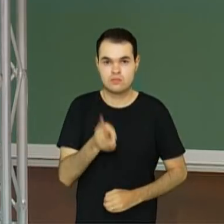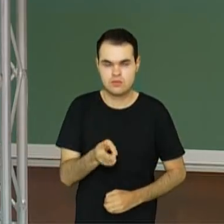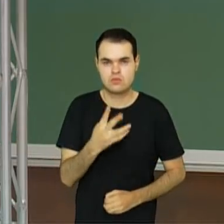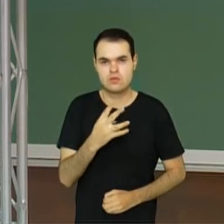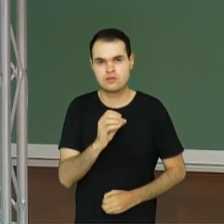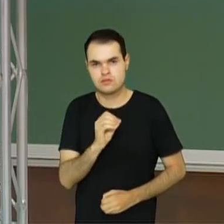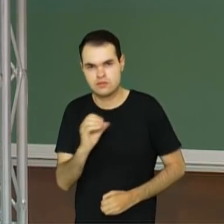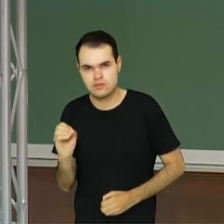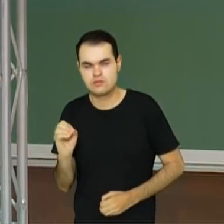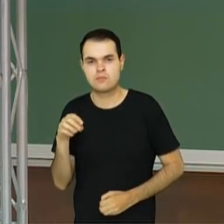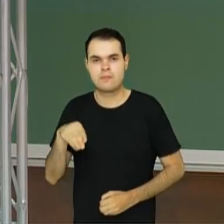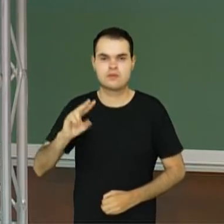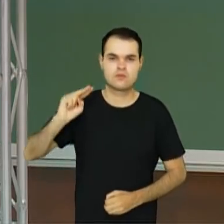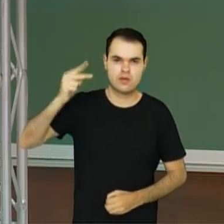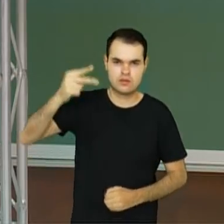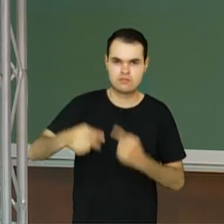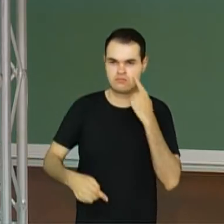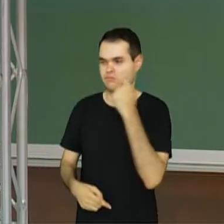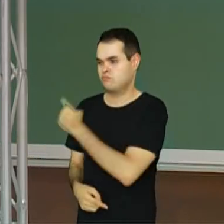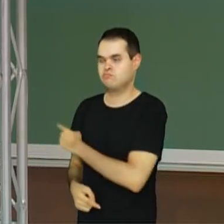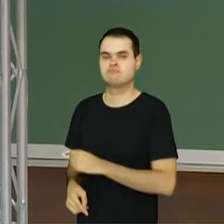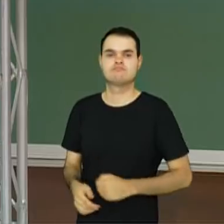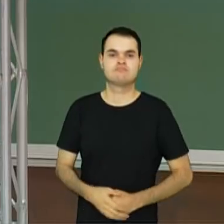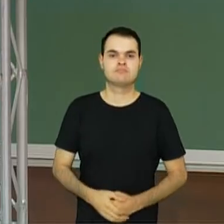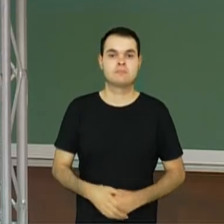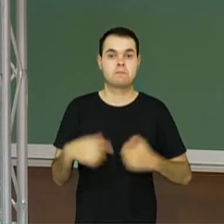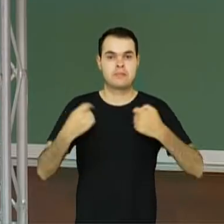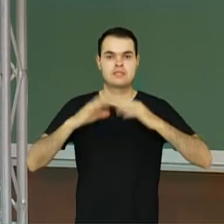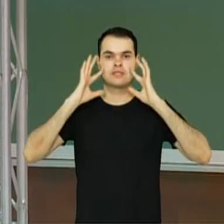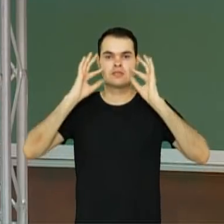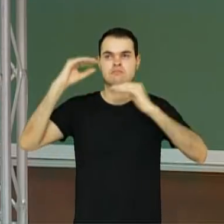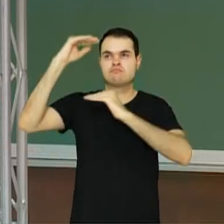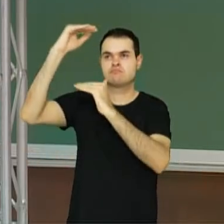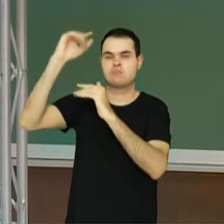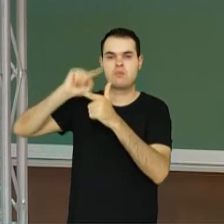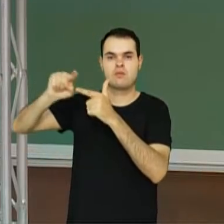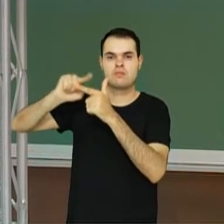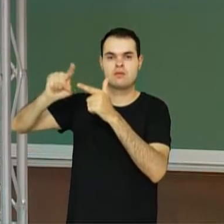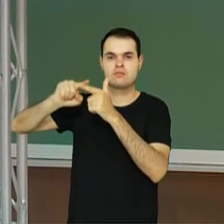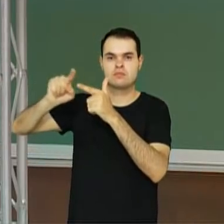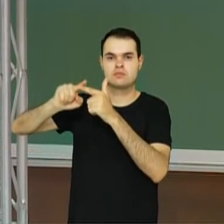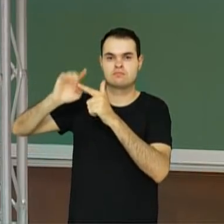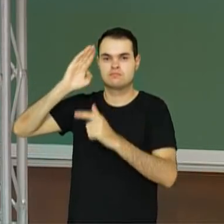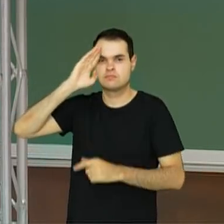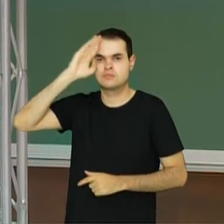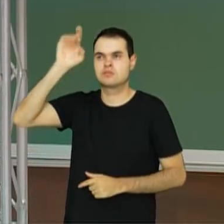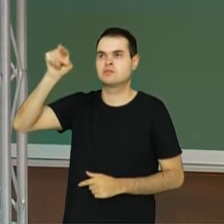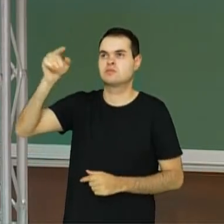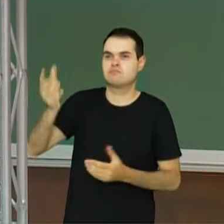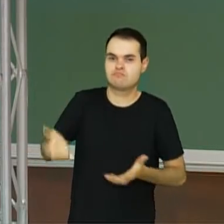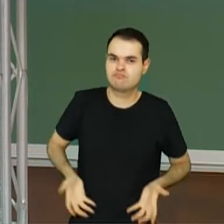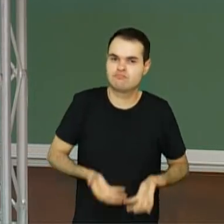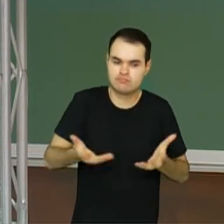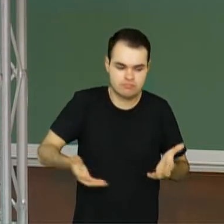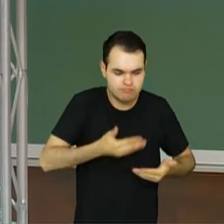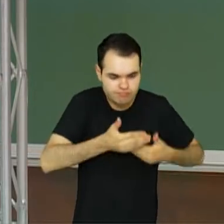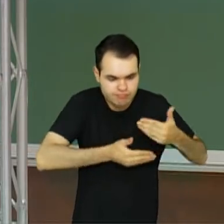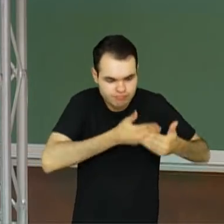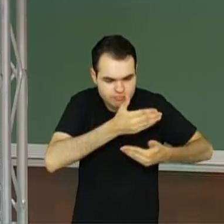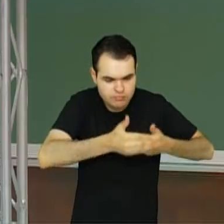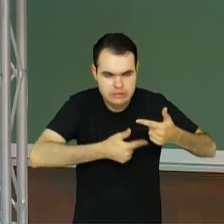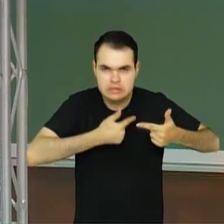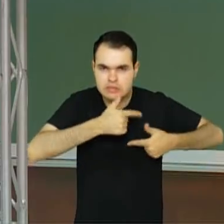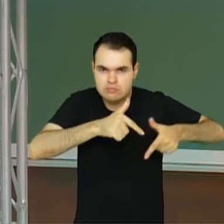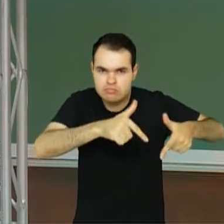2.400 metros quadrados. Precisa estar atento com o problema inicial que motivou essa situação que nós acabamos de resolver.